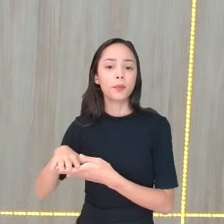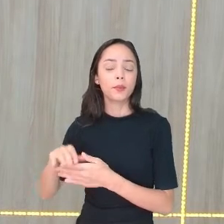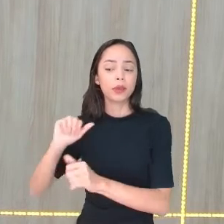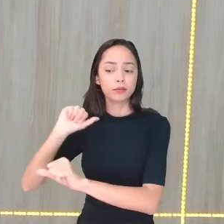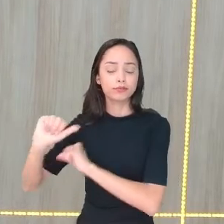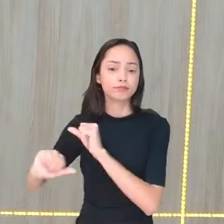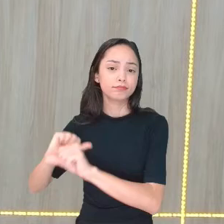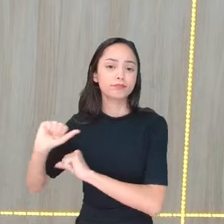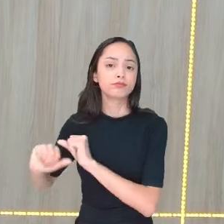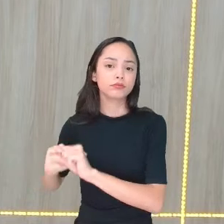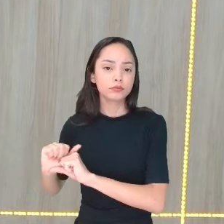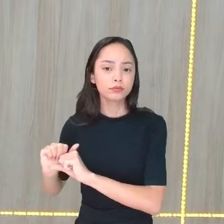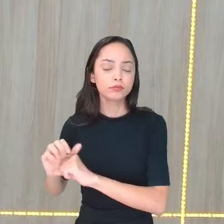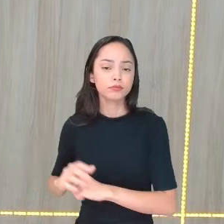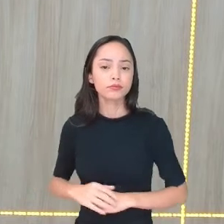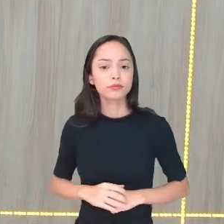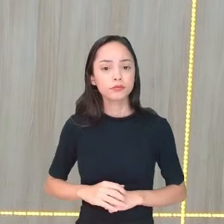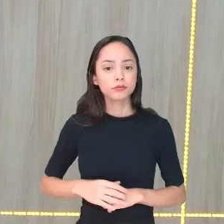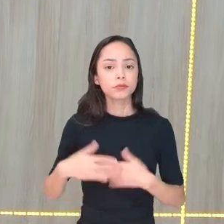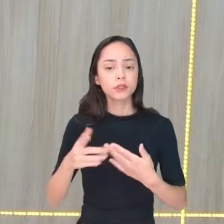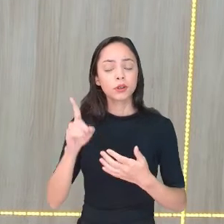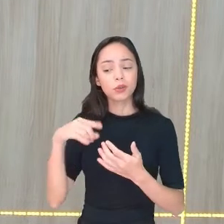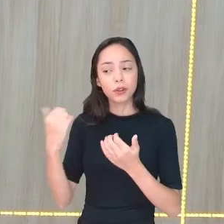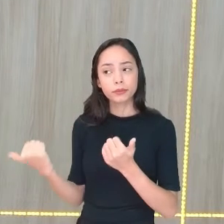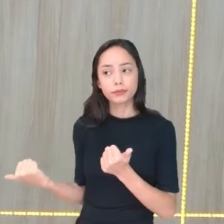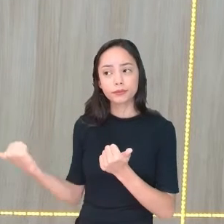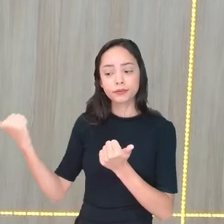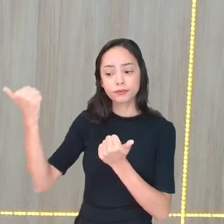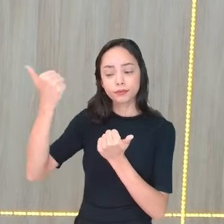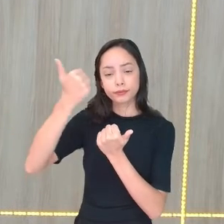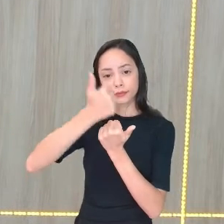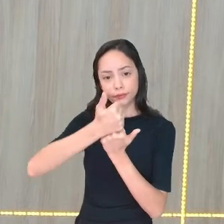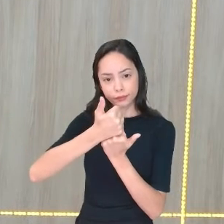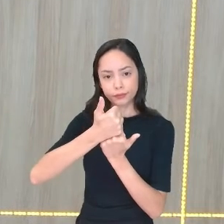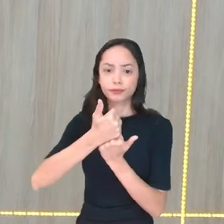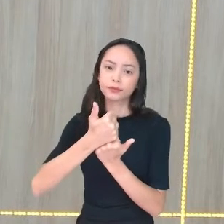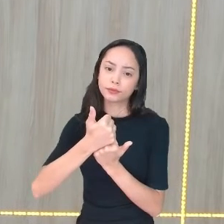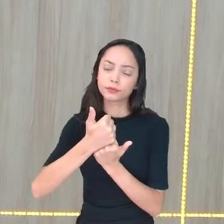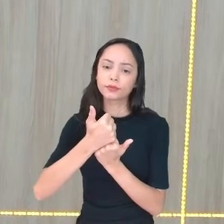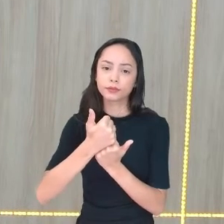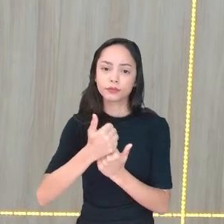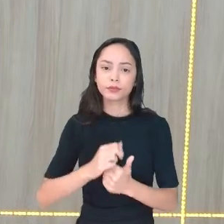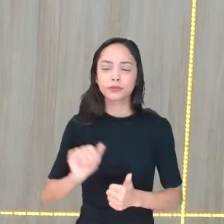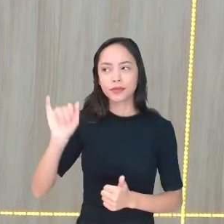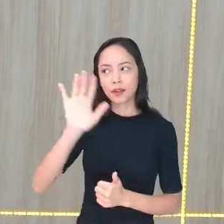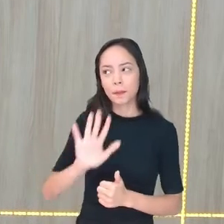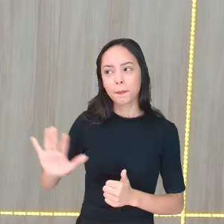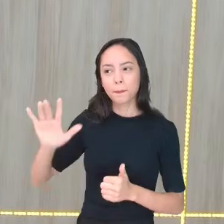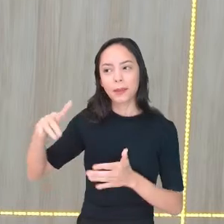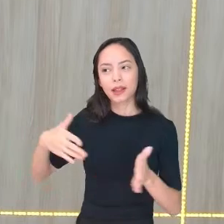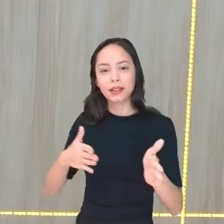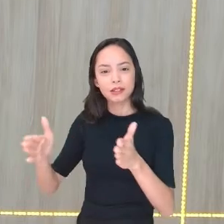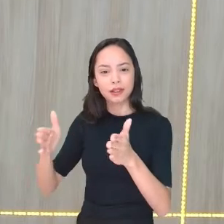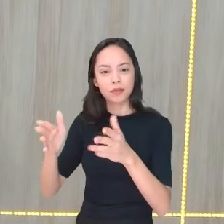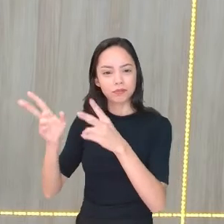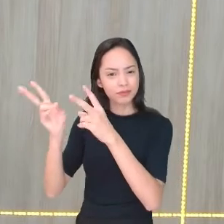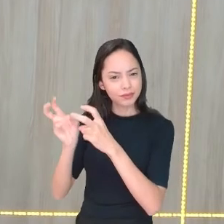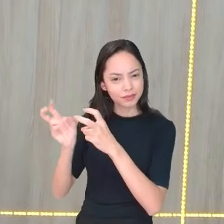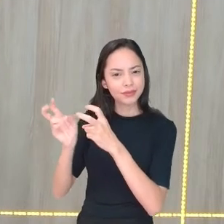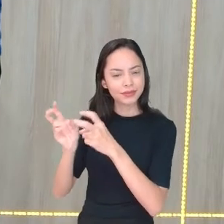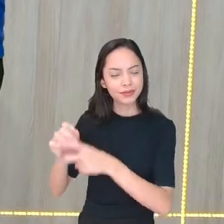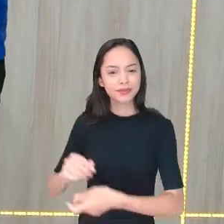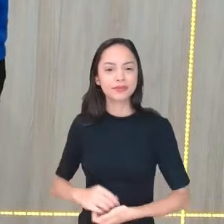alterado. Então, é uma sobreposição que vai acontecendo na paisagem. Percebe? E